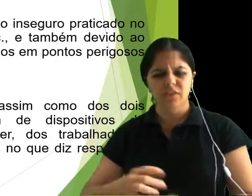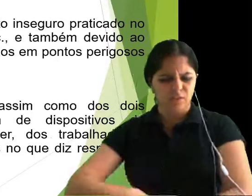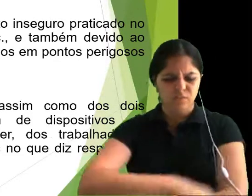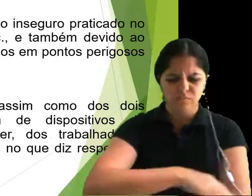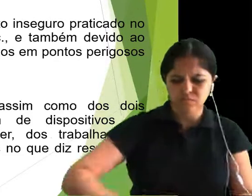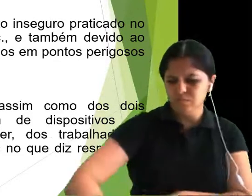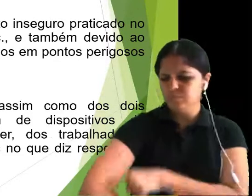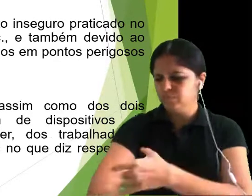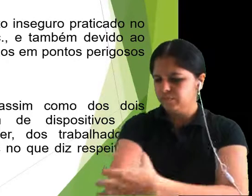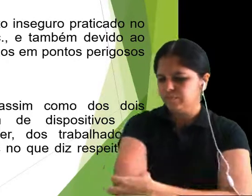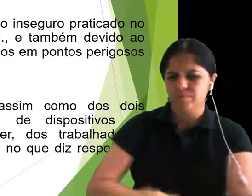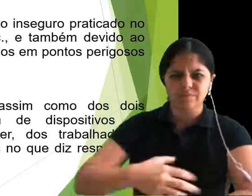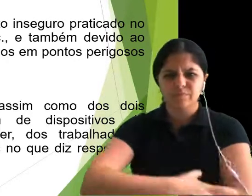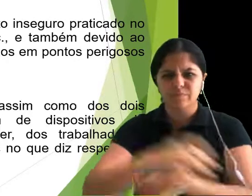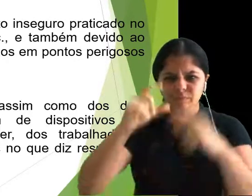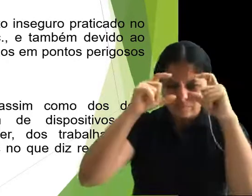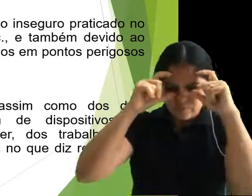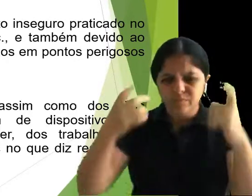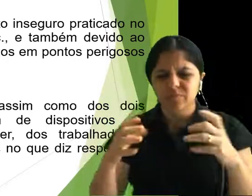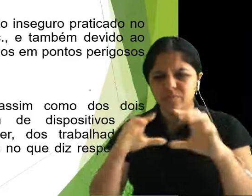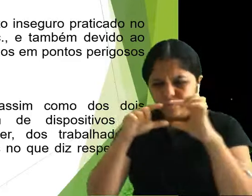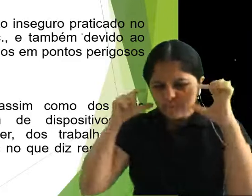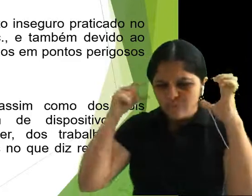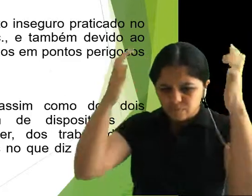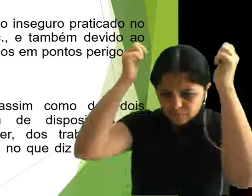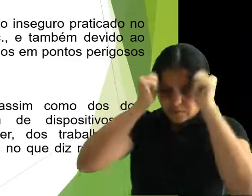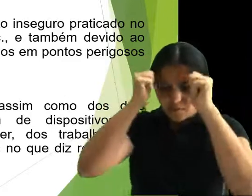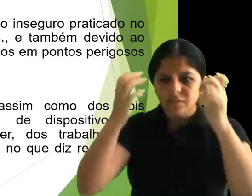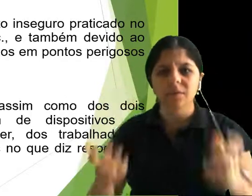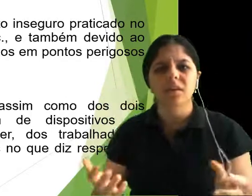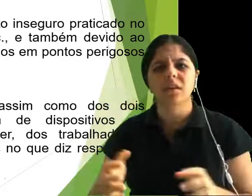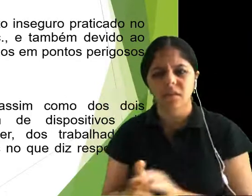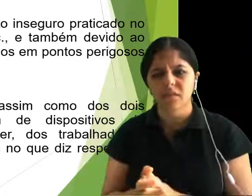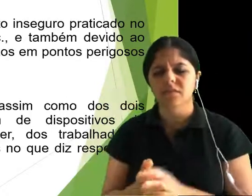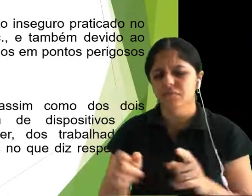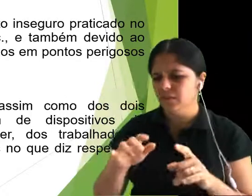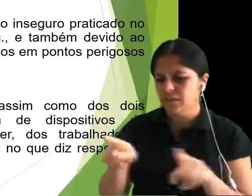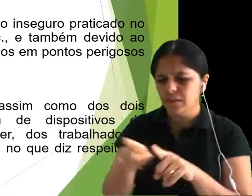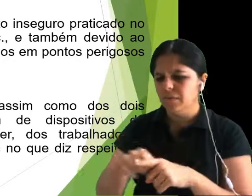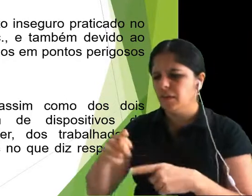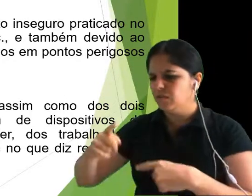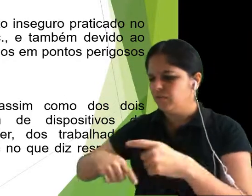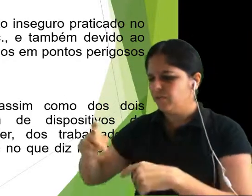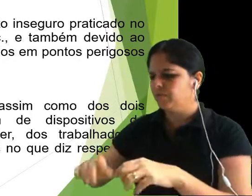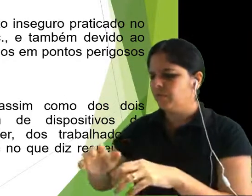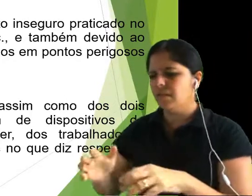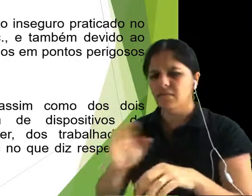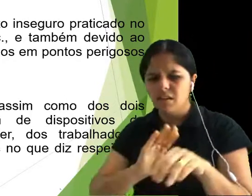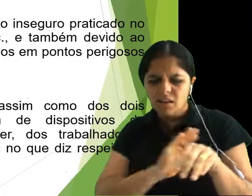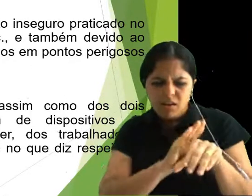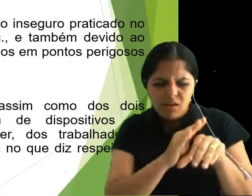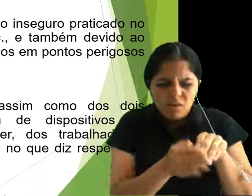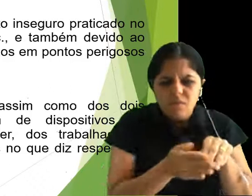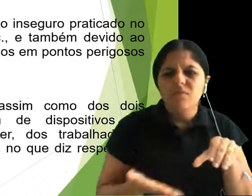partes perigosas, de partes com polias, com compressores, você ter a tela de proteção, a capa de proteção, você